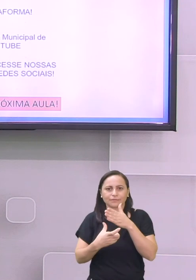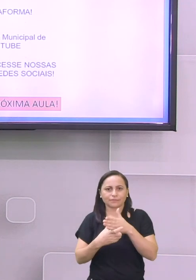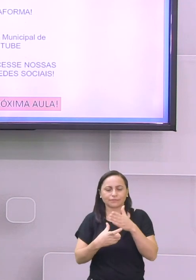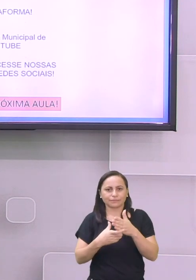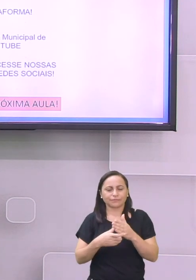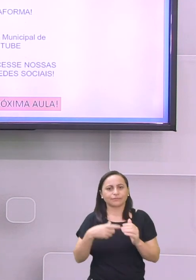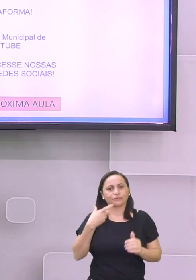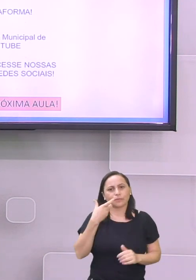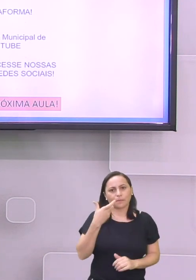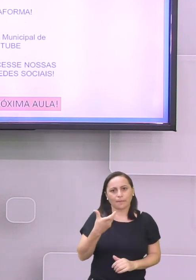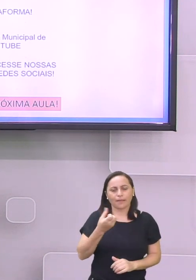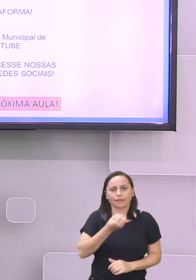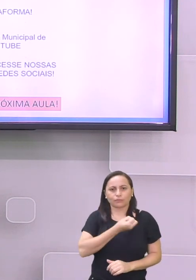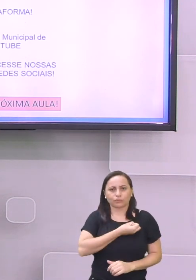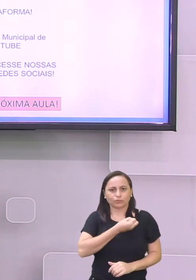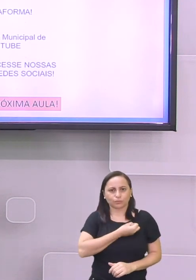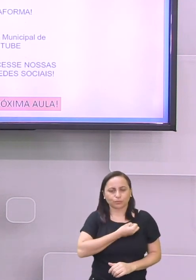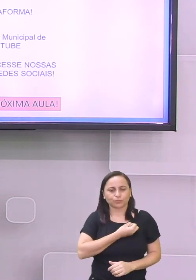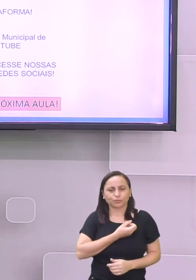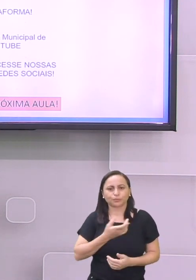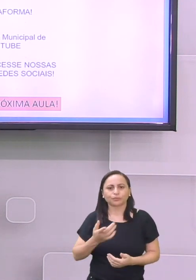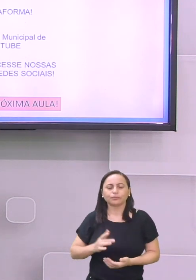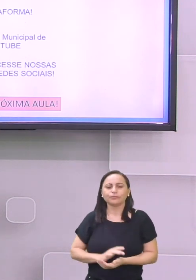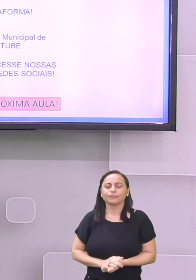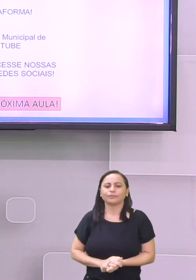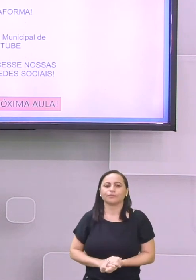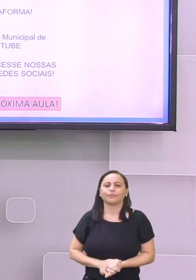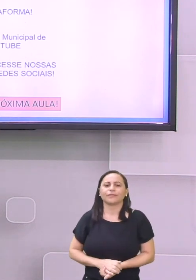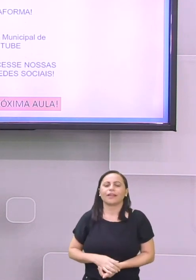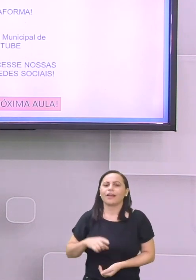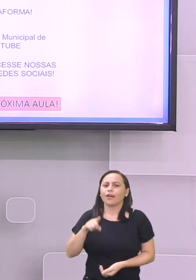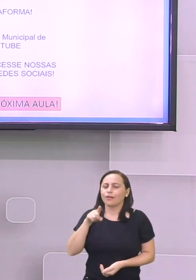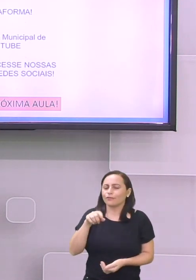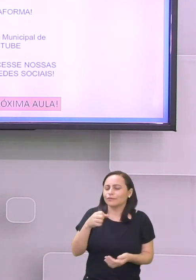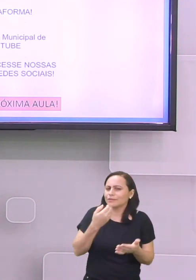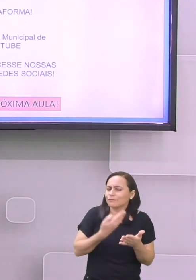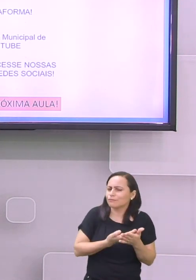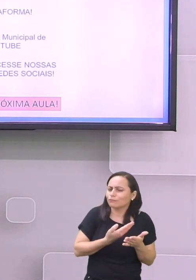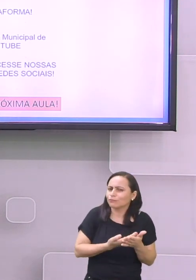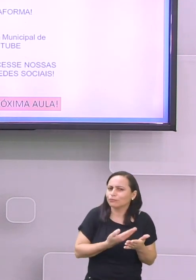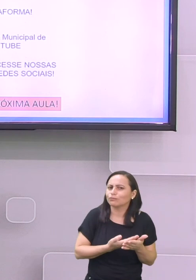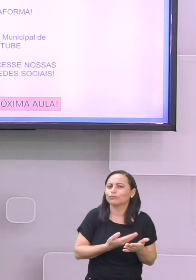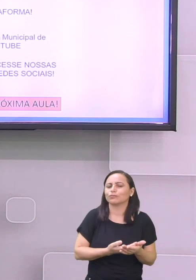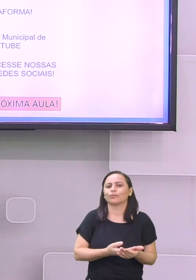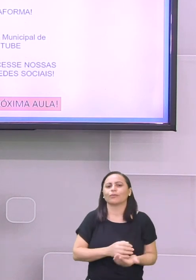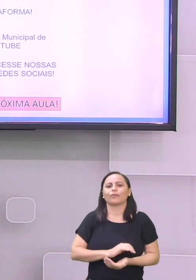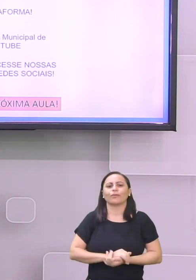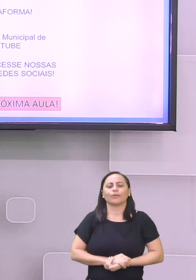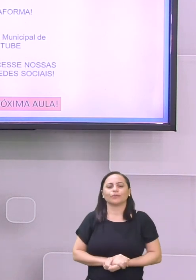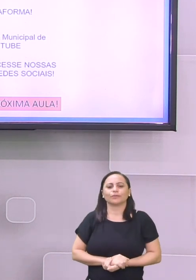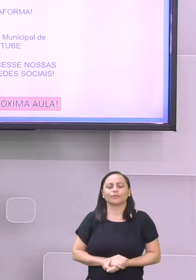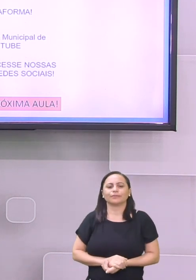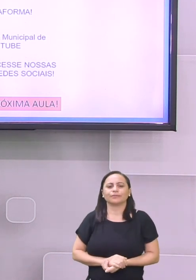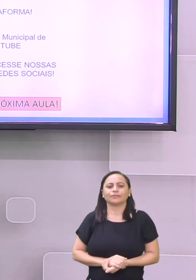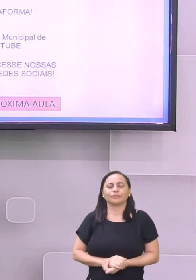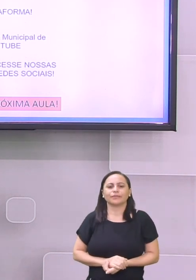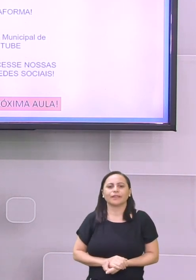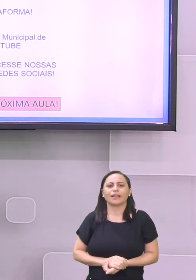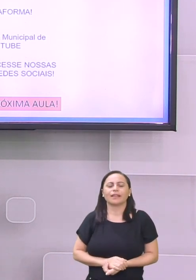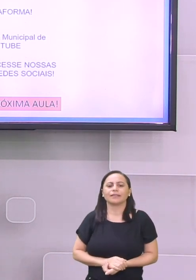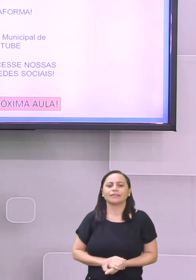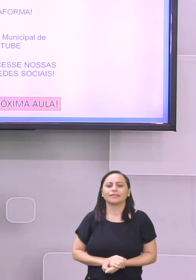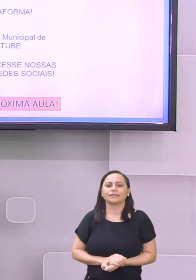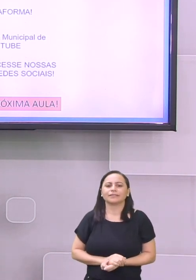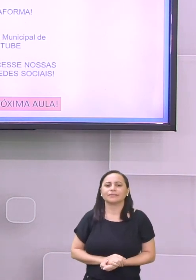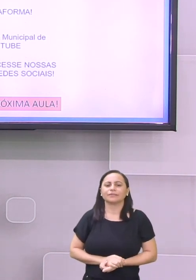quanto ao número de sílabas. Espero estude bastante, viu, gente? Não pode ficar sem estudar. E para reforçar